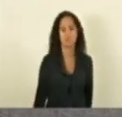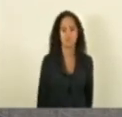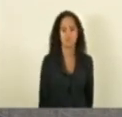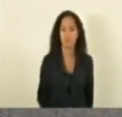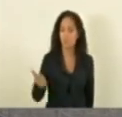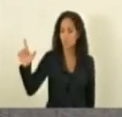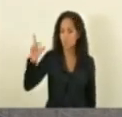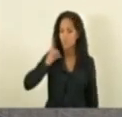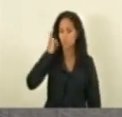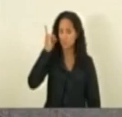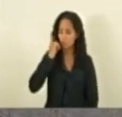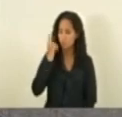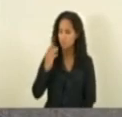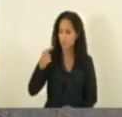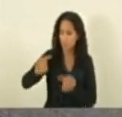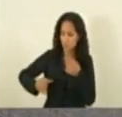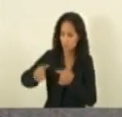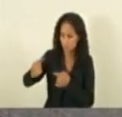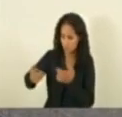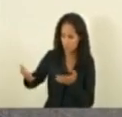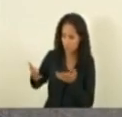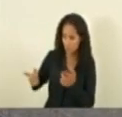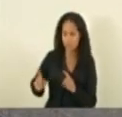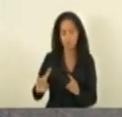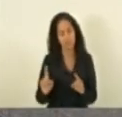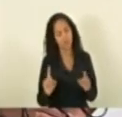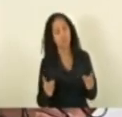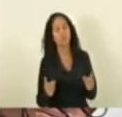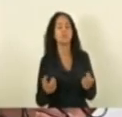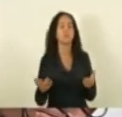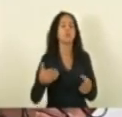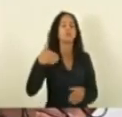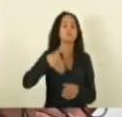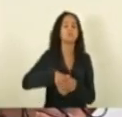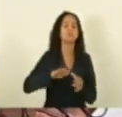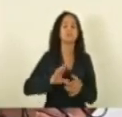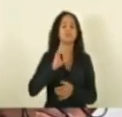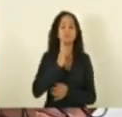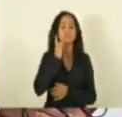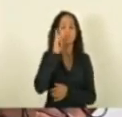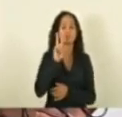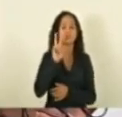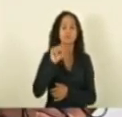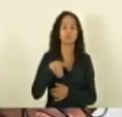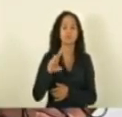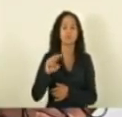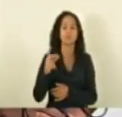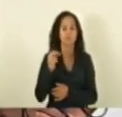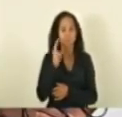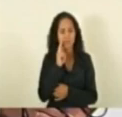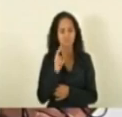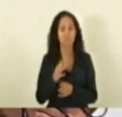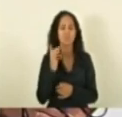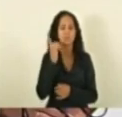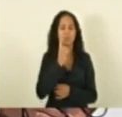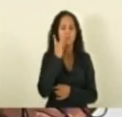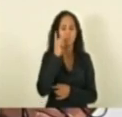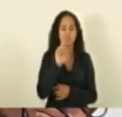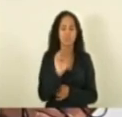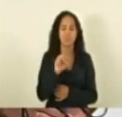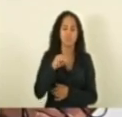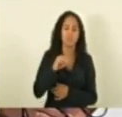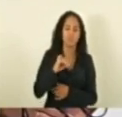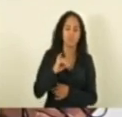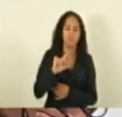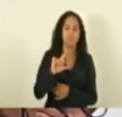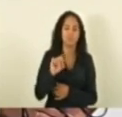Mais algum deputado gostaria de discutir a matéria? Não havendo, eu vou colher os votos da Comissão de Justiça. Com o voto, deputado Vandinho Leite. Deputado doutor Emílio